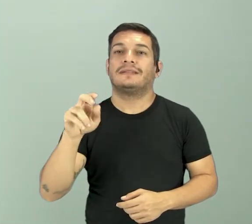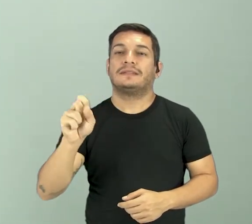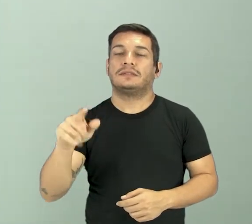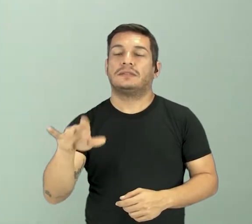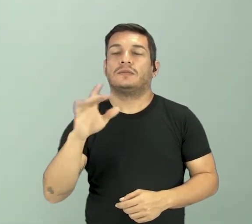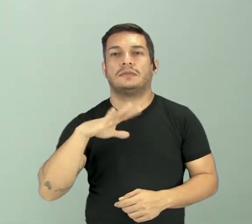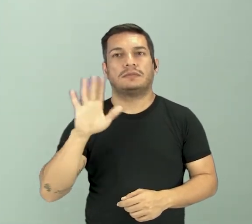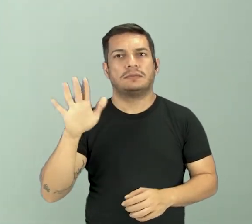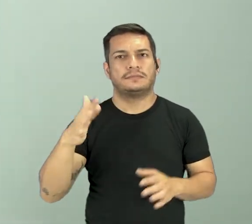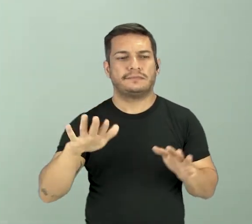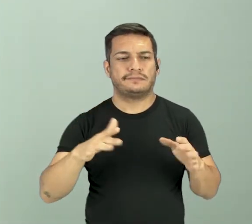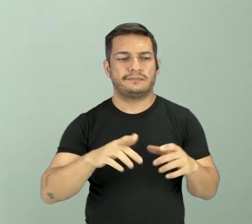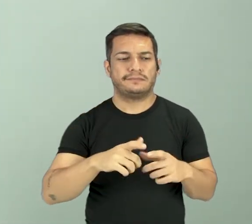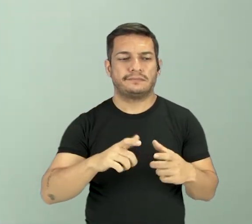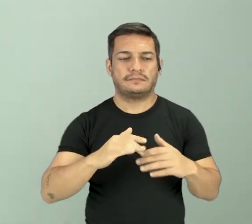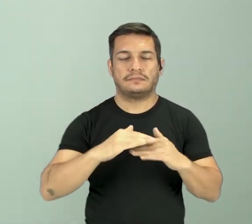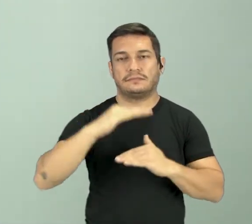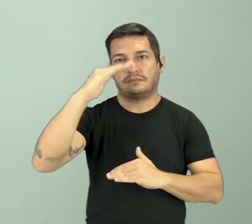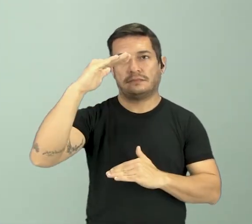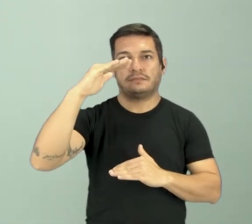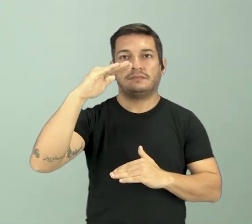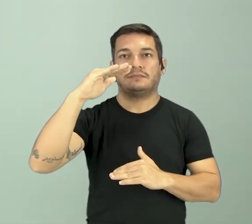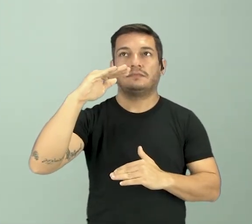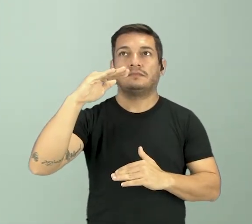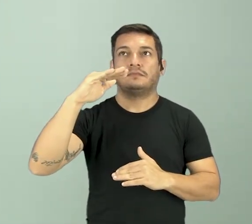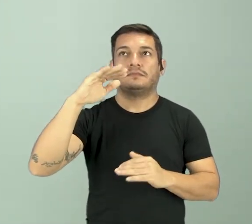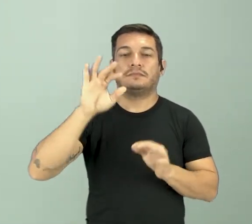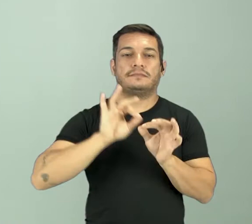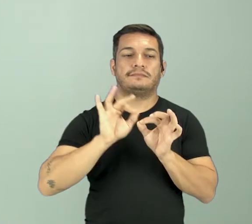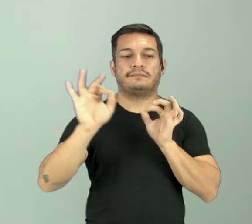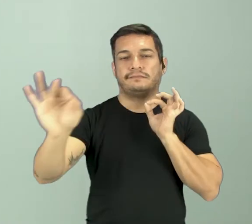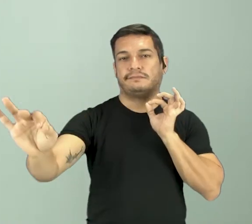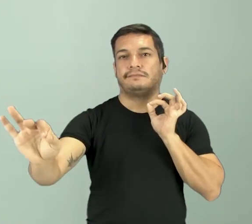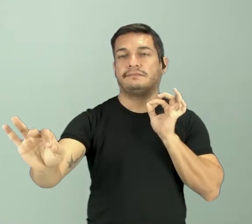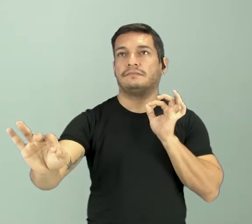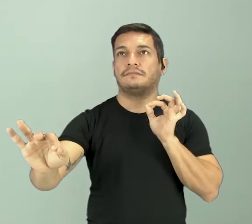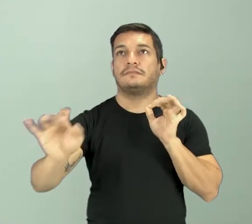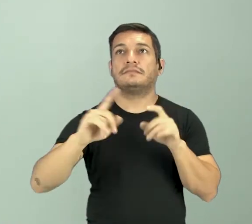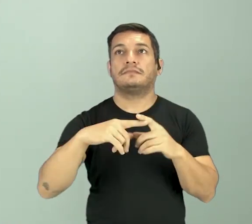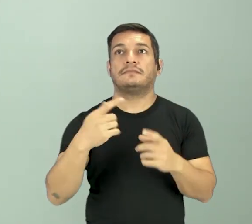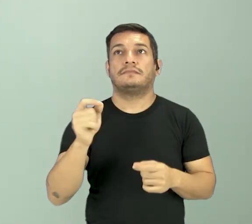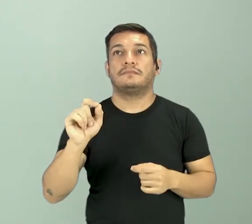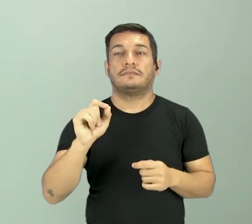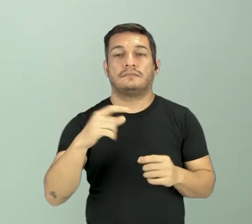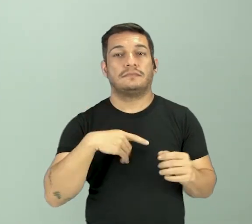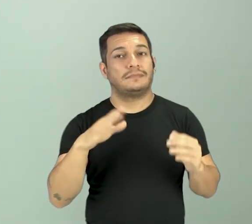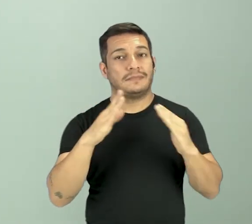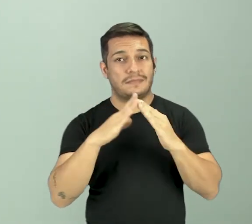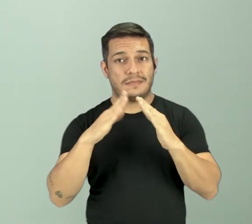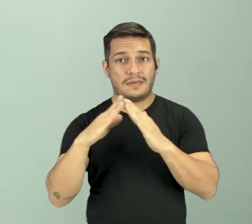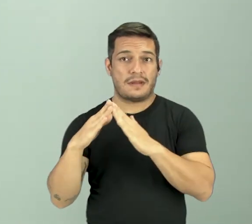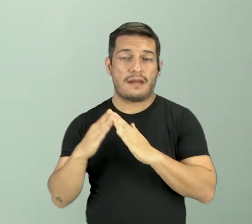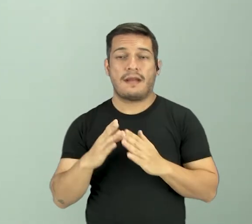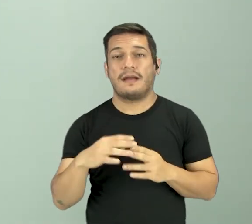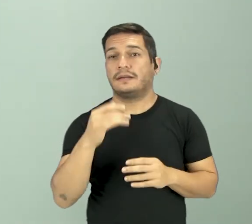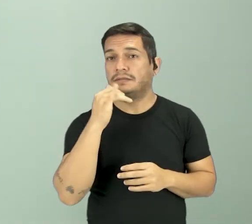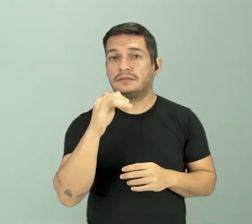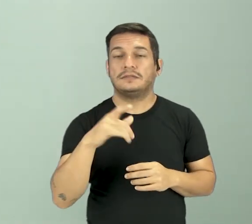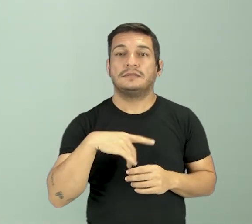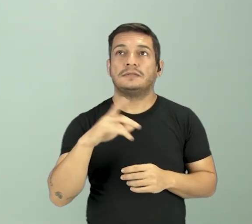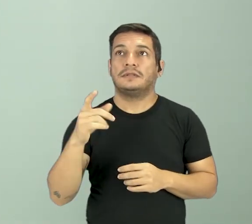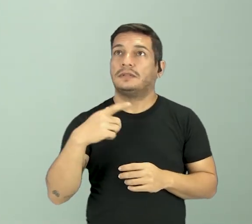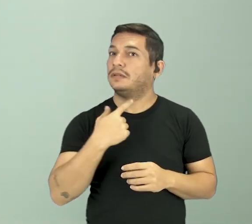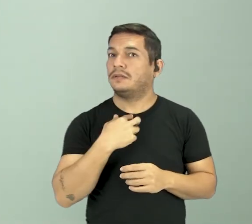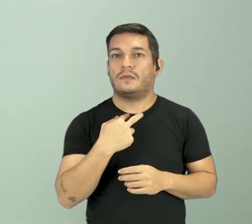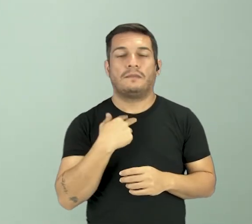extremamente elevado nas linhas de transmissão por longa distância. Mas quando chega nas casas, nas residências, esse valor não pode